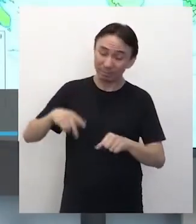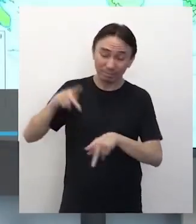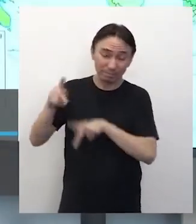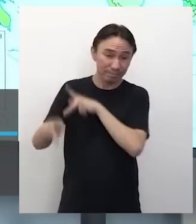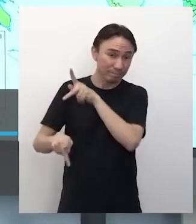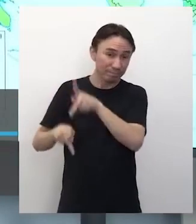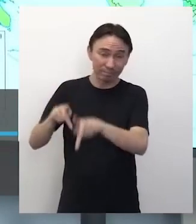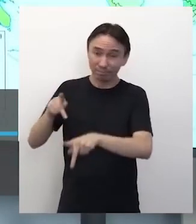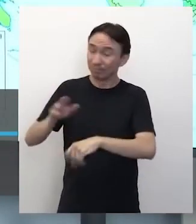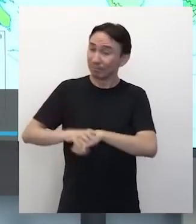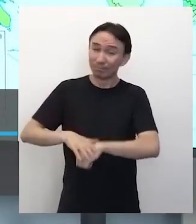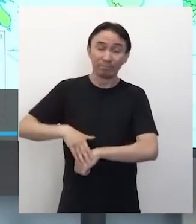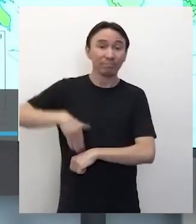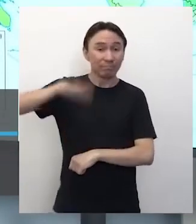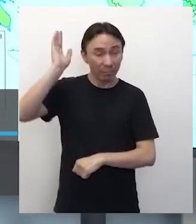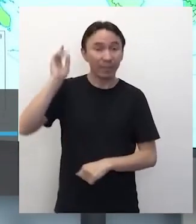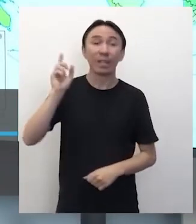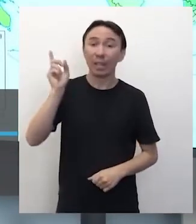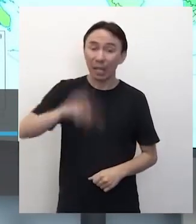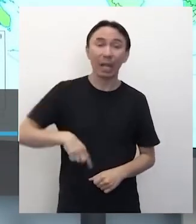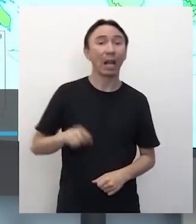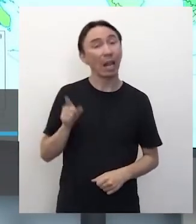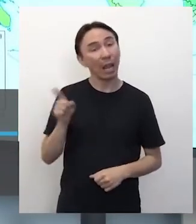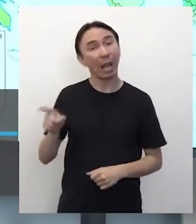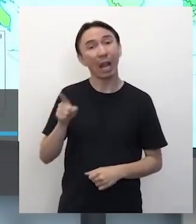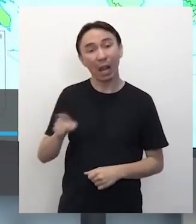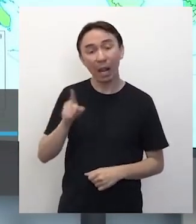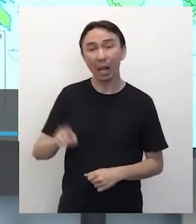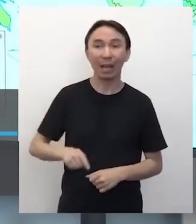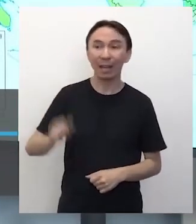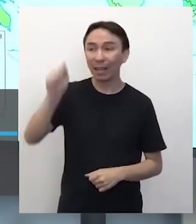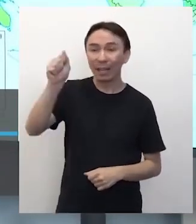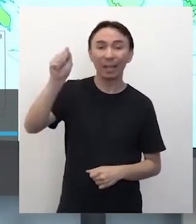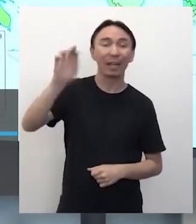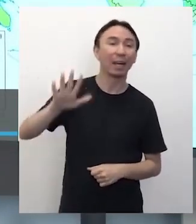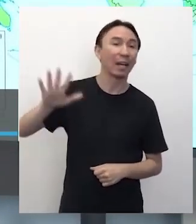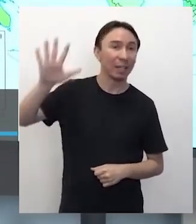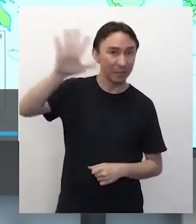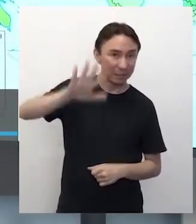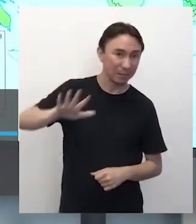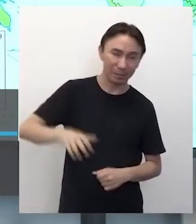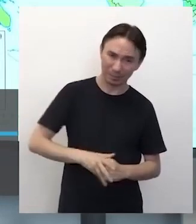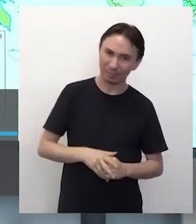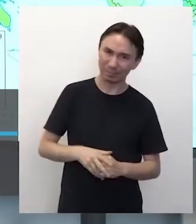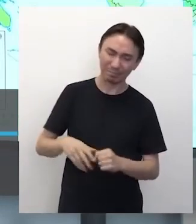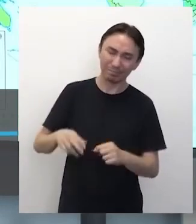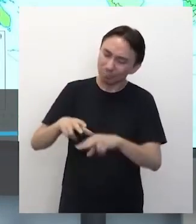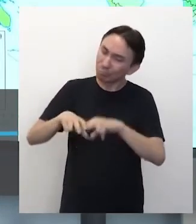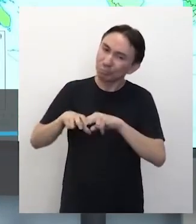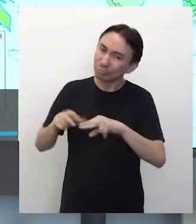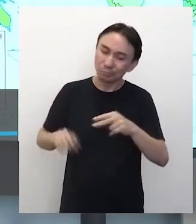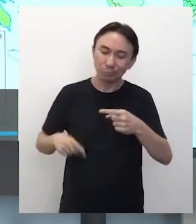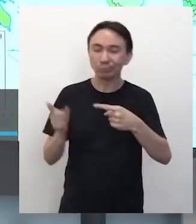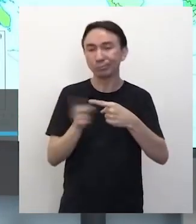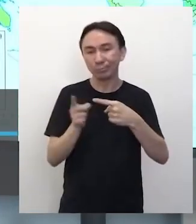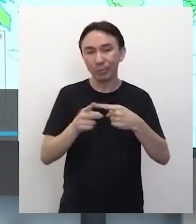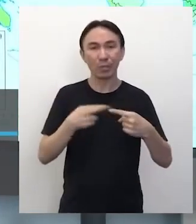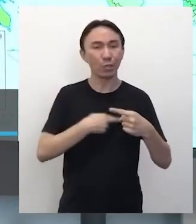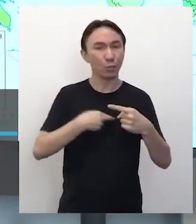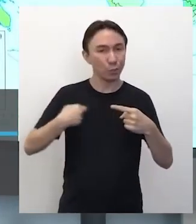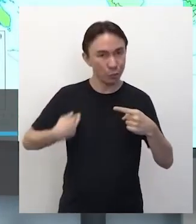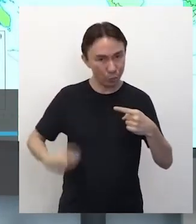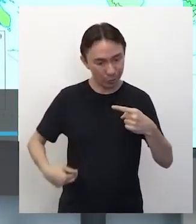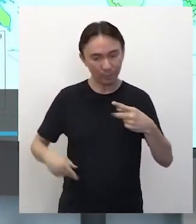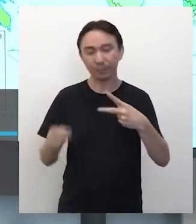mundial se encontra no continente asiático, principalmente por causa desses dois países que acabam se destacando, tanto se destacaram no